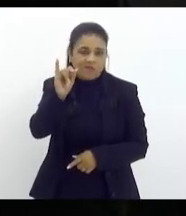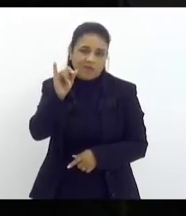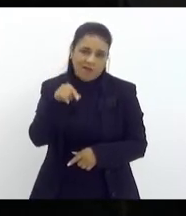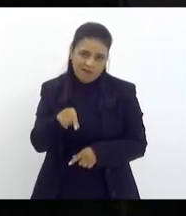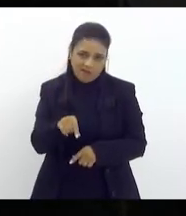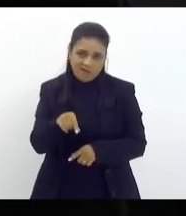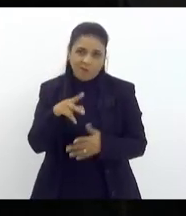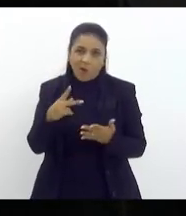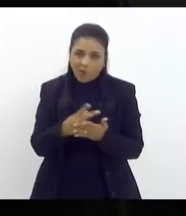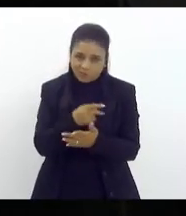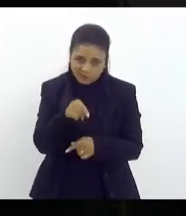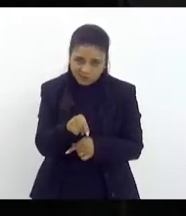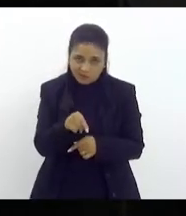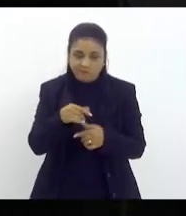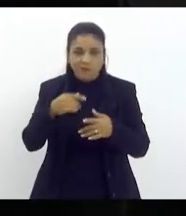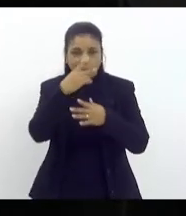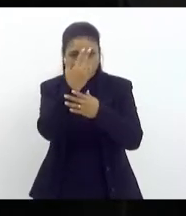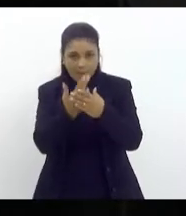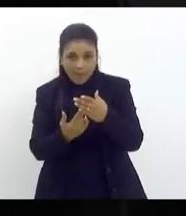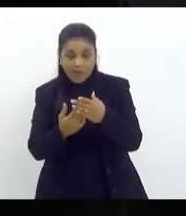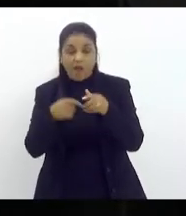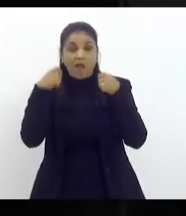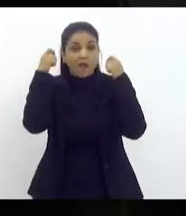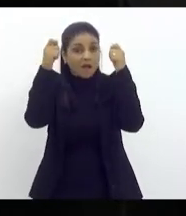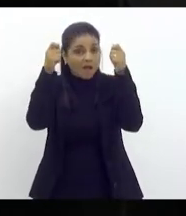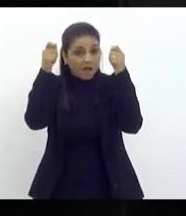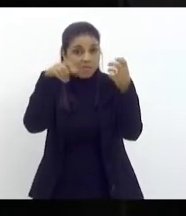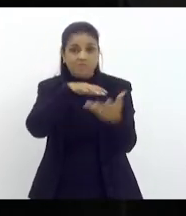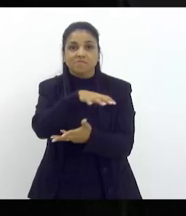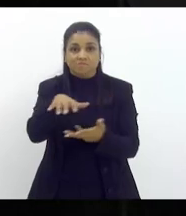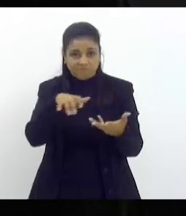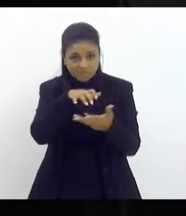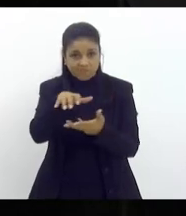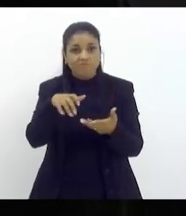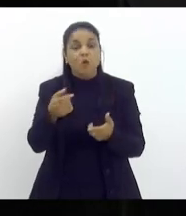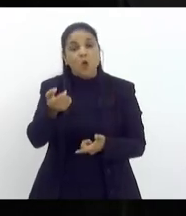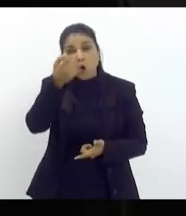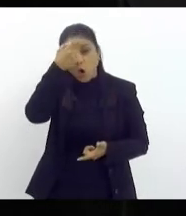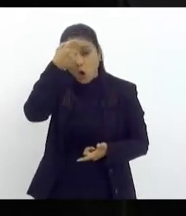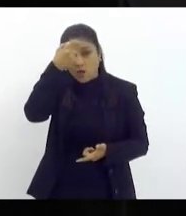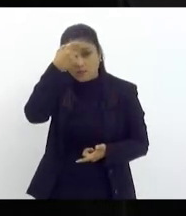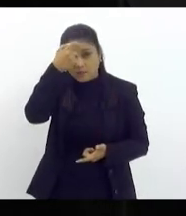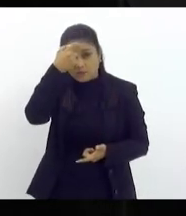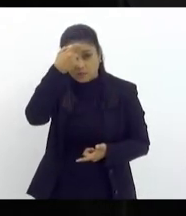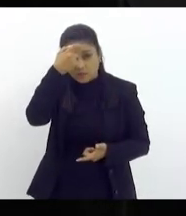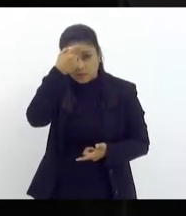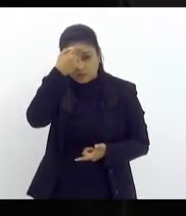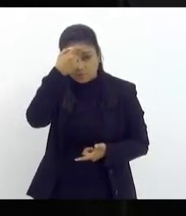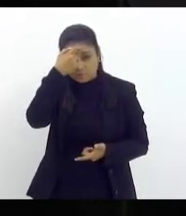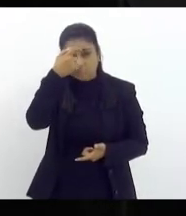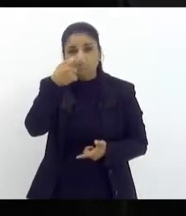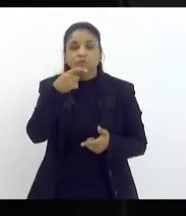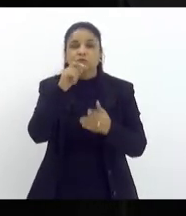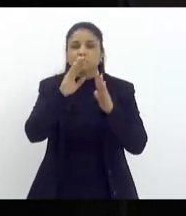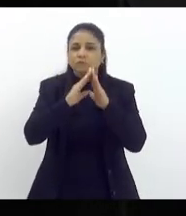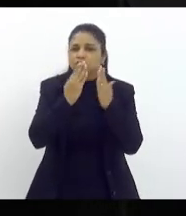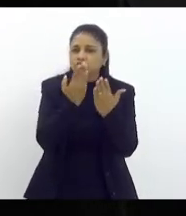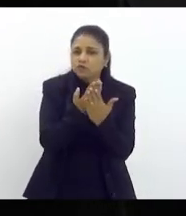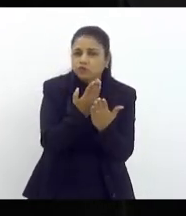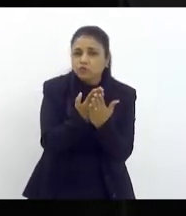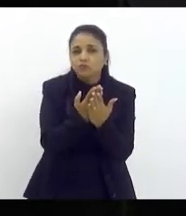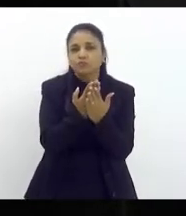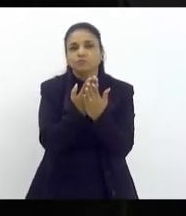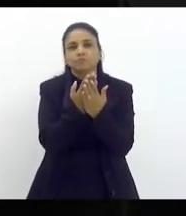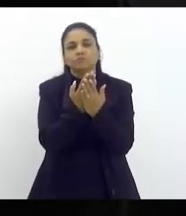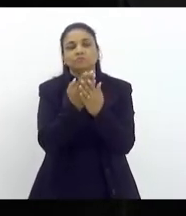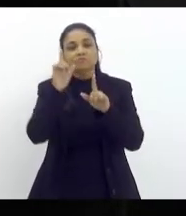já O importante com isso promover campanhas de conscientização é muito importante nesse sentido nas escolas nos